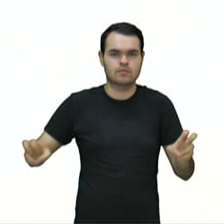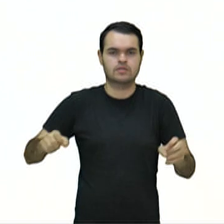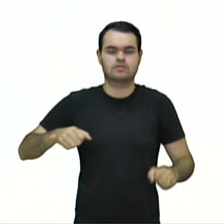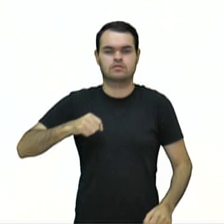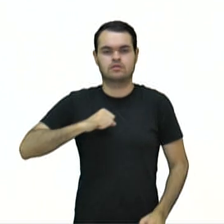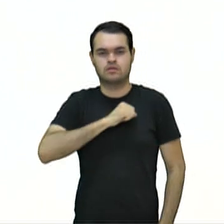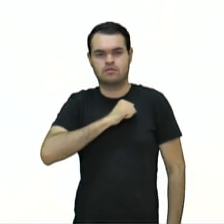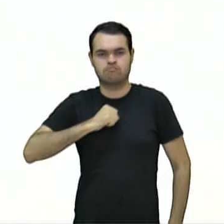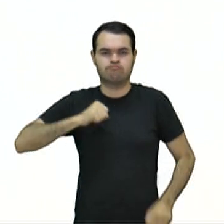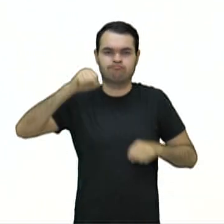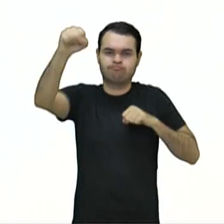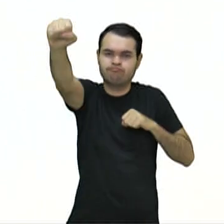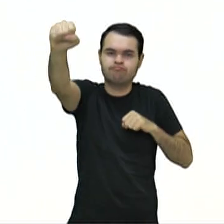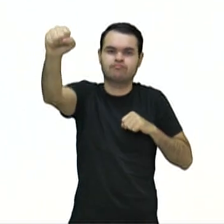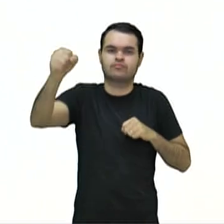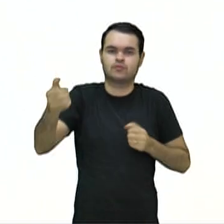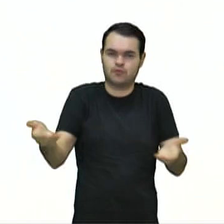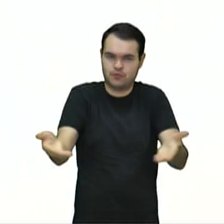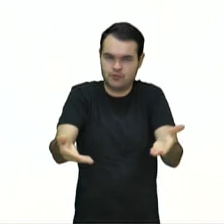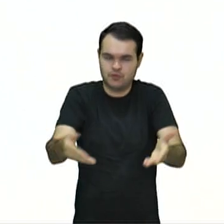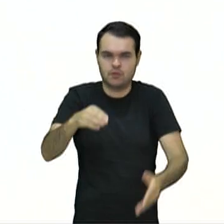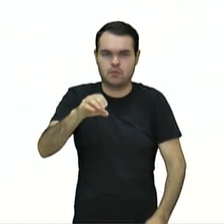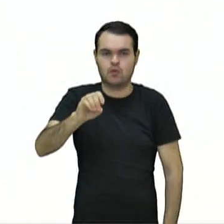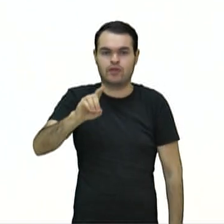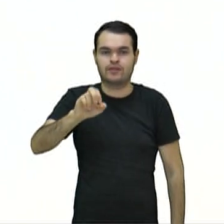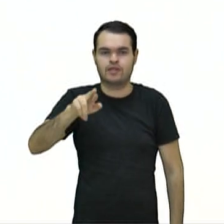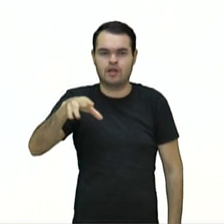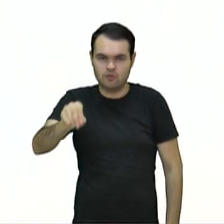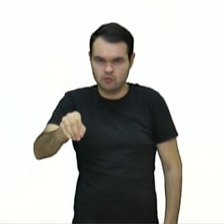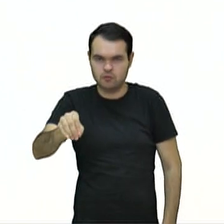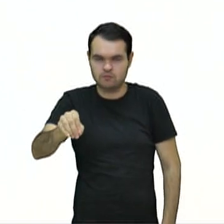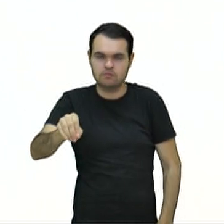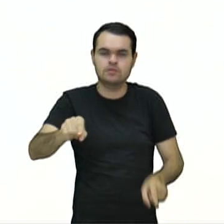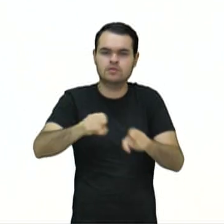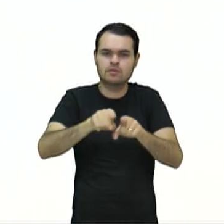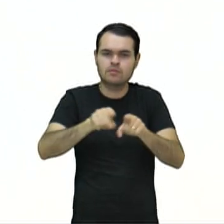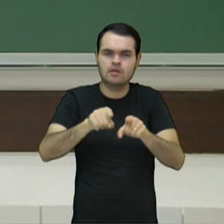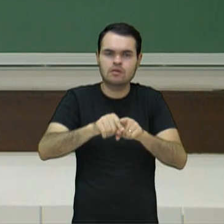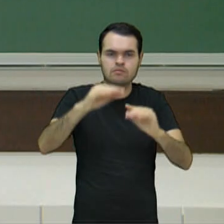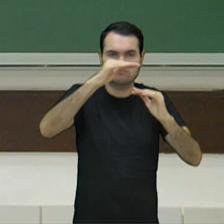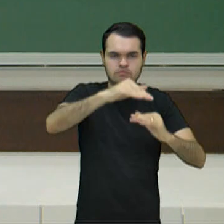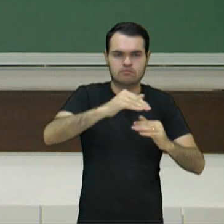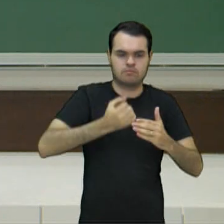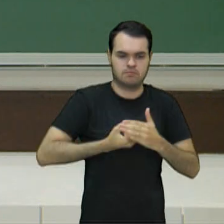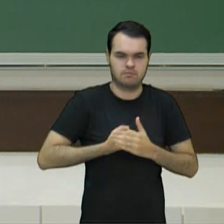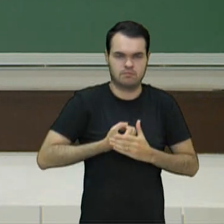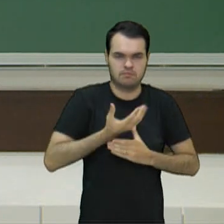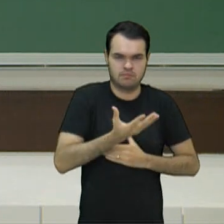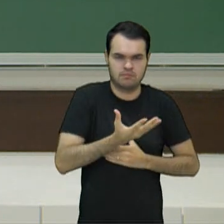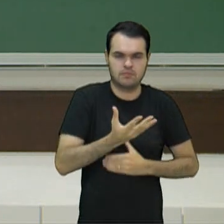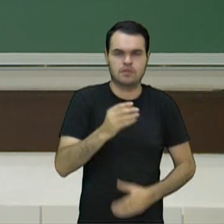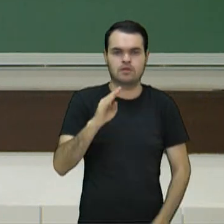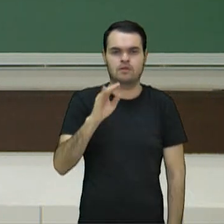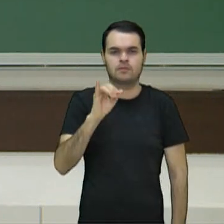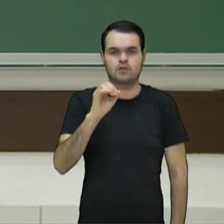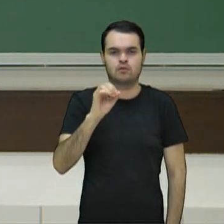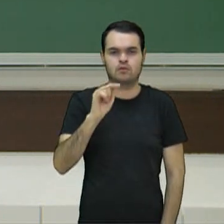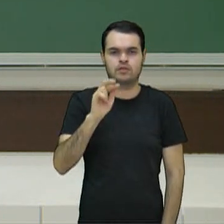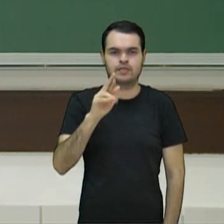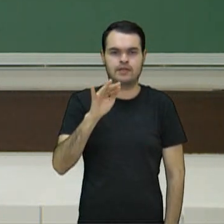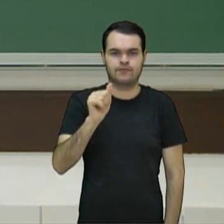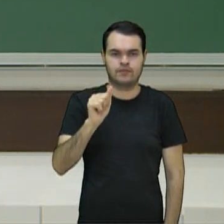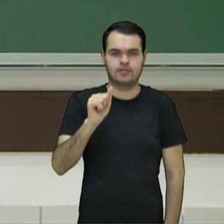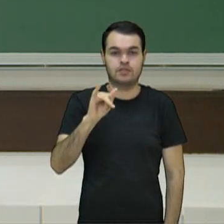modernos e verificamos os passos, os steps para podermos escrever uma biografia. Na aula de hoje, nós